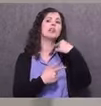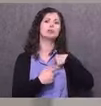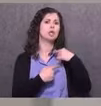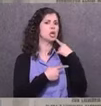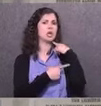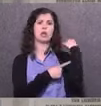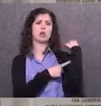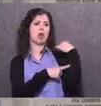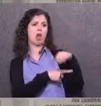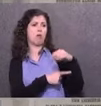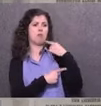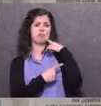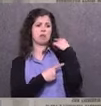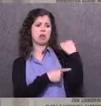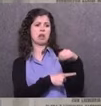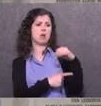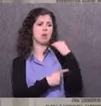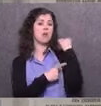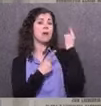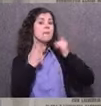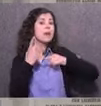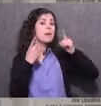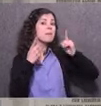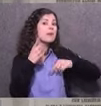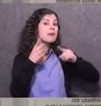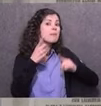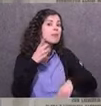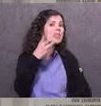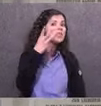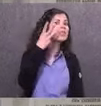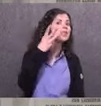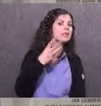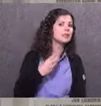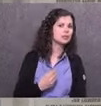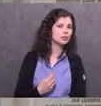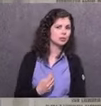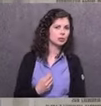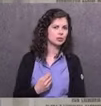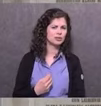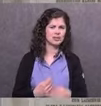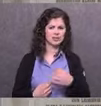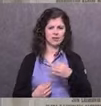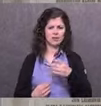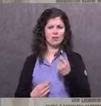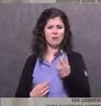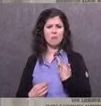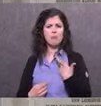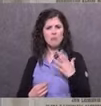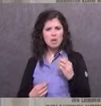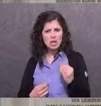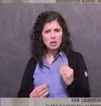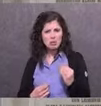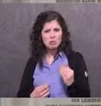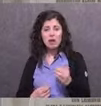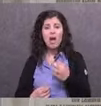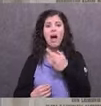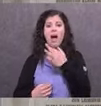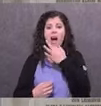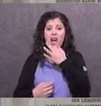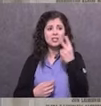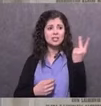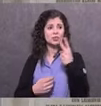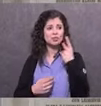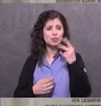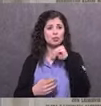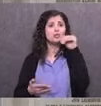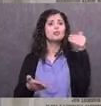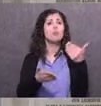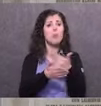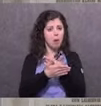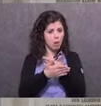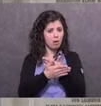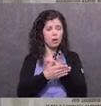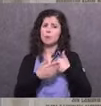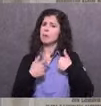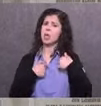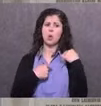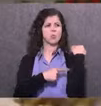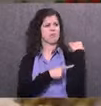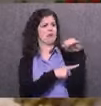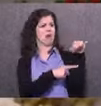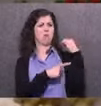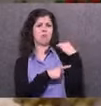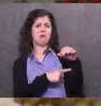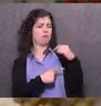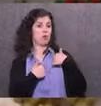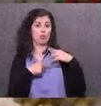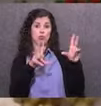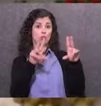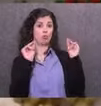vezes. Pedro disse-lhe: ainda que tenha de morrer contigo, não te negarei.